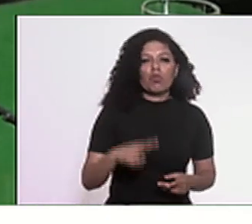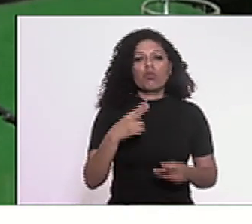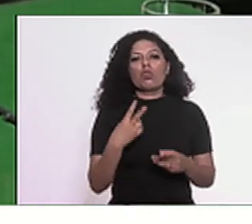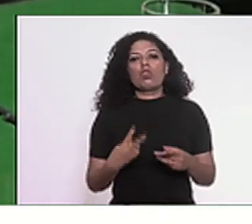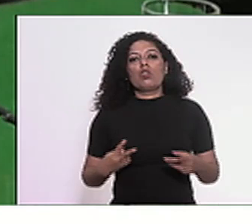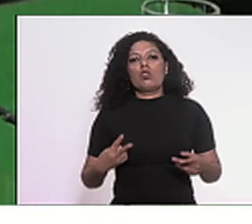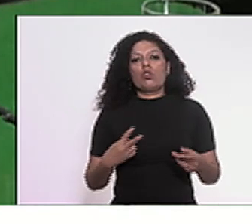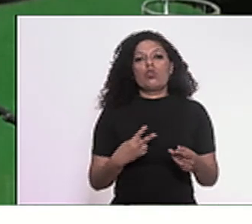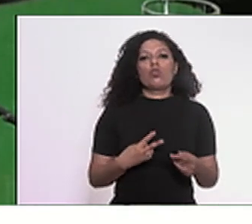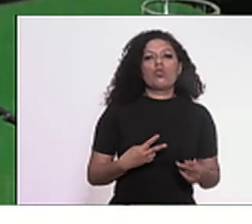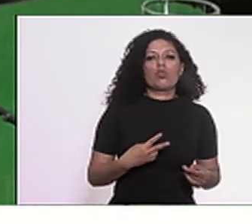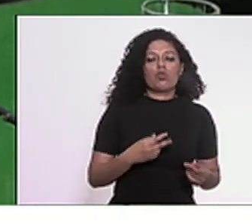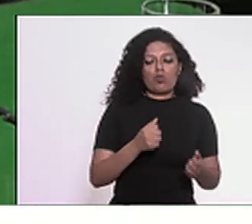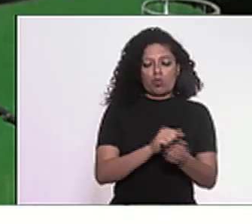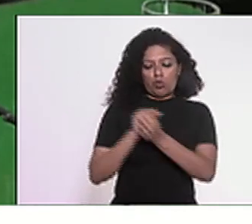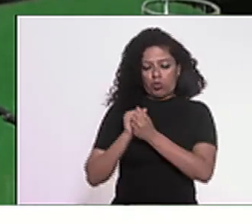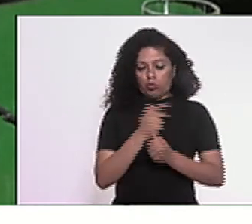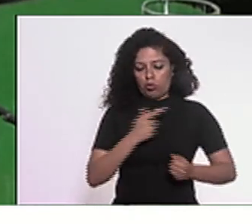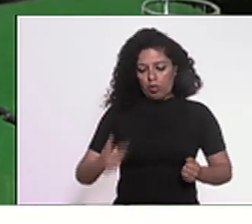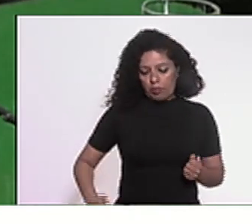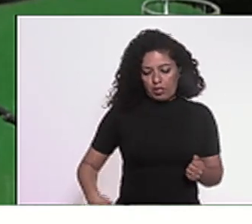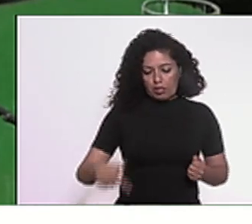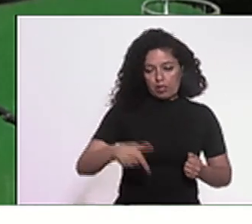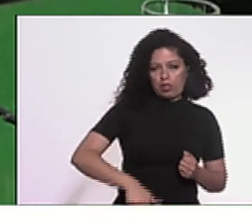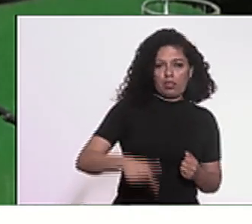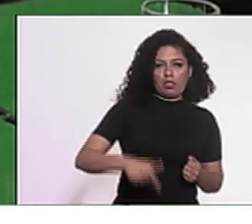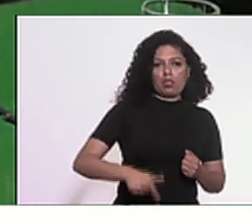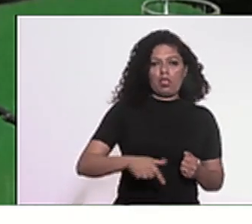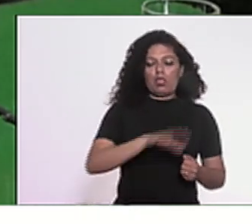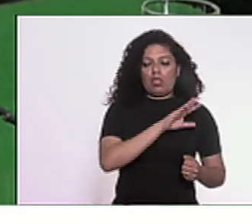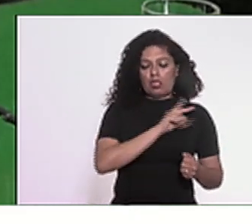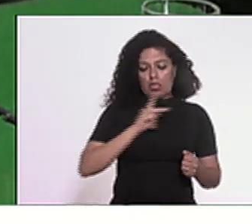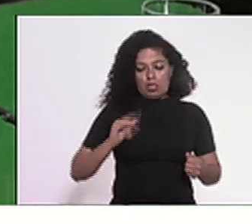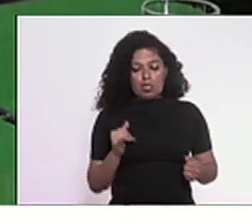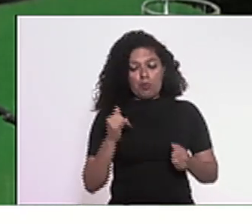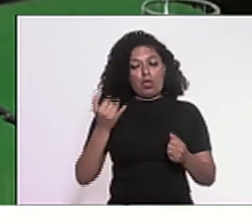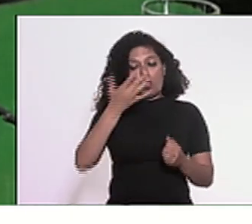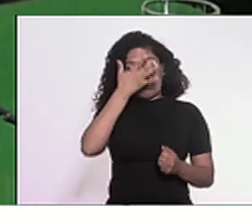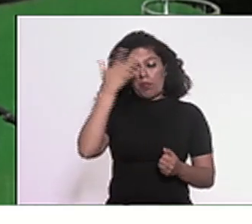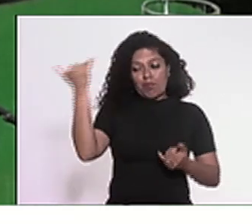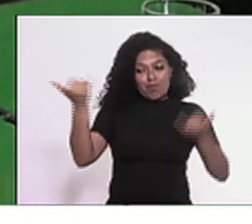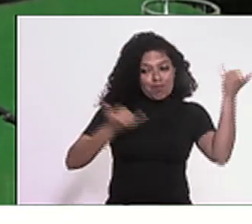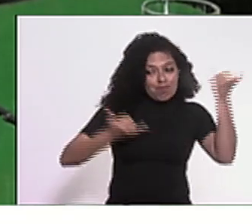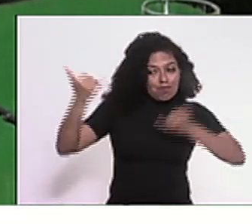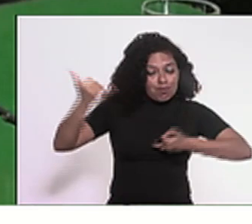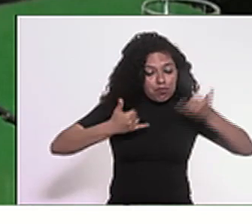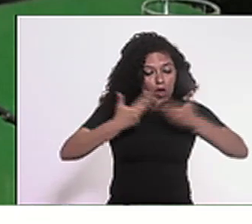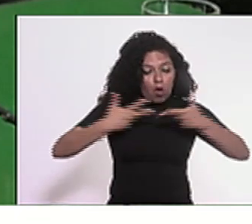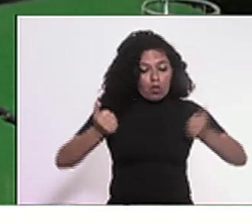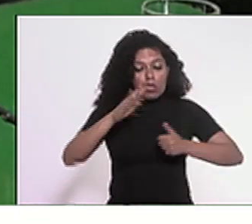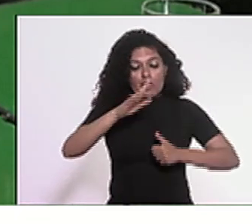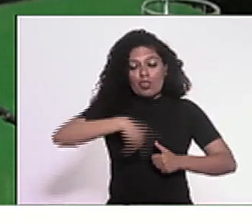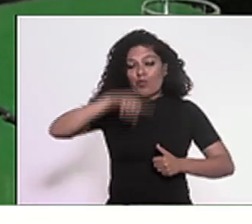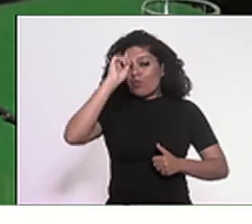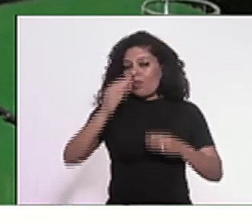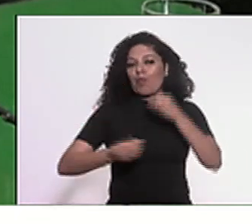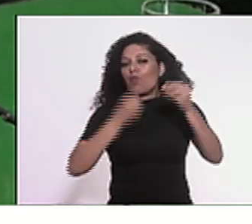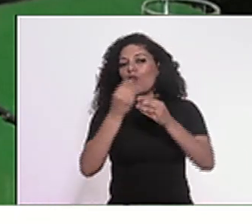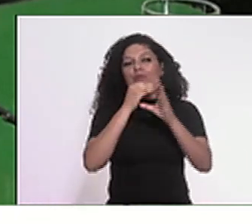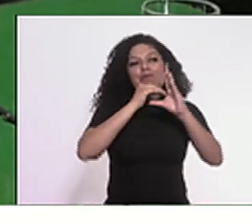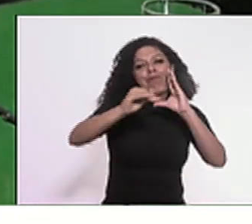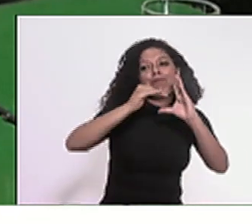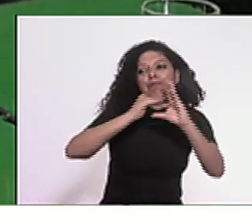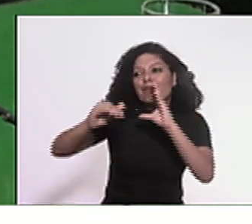da assunção da presidência desta comissão, inúmeras denúncias, e a própria comissão não sabe como proceder, como